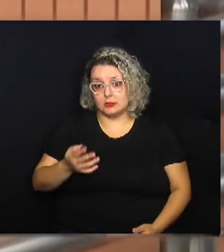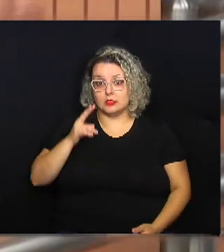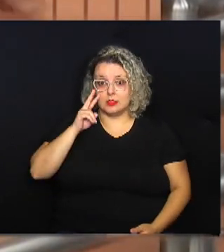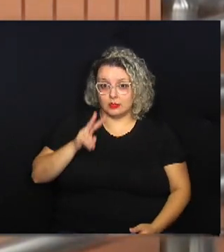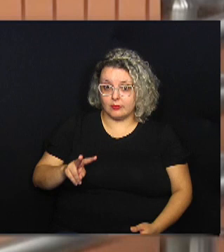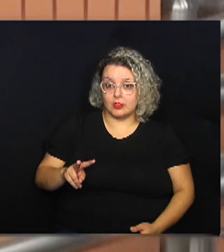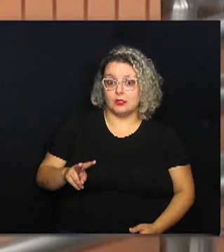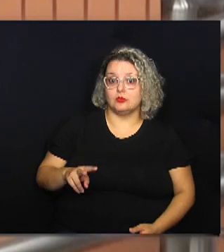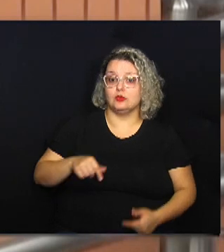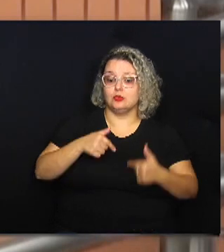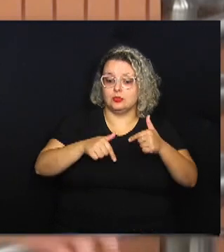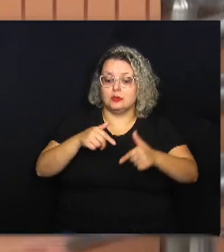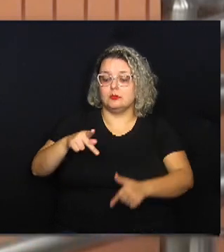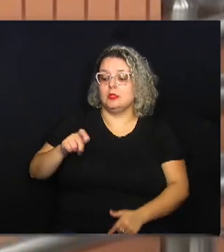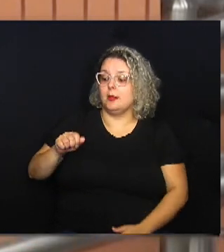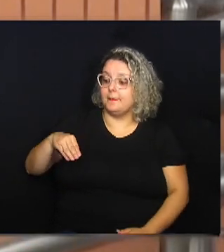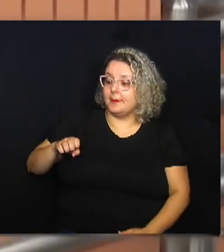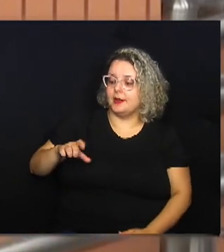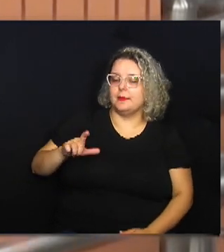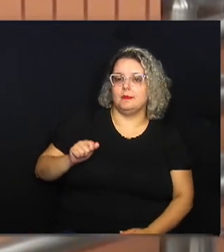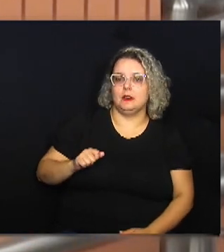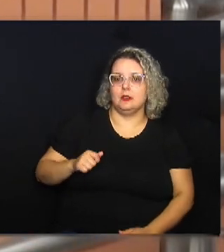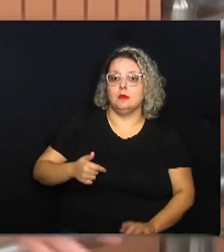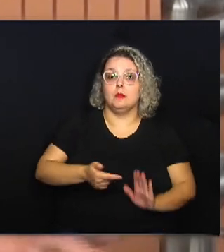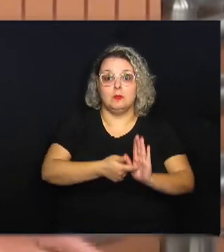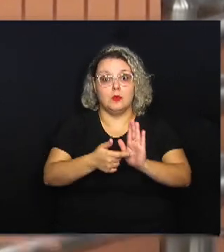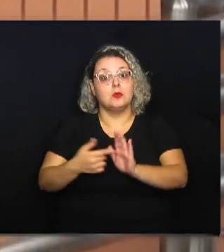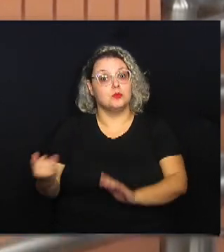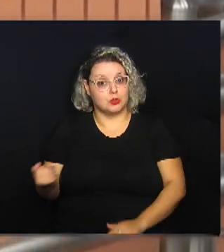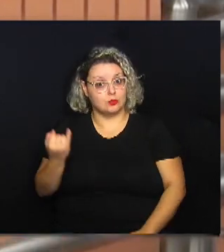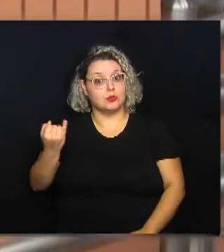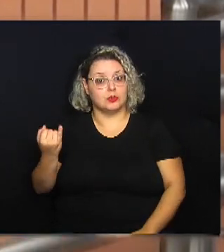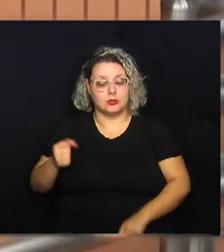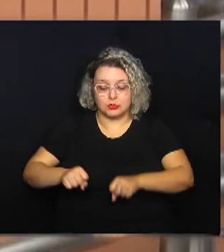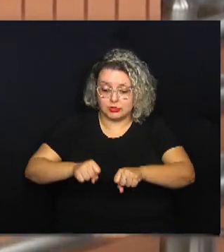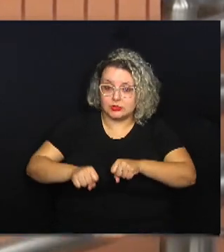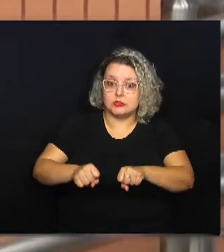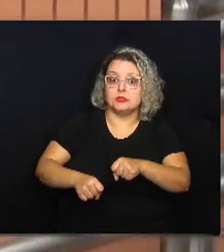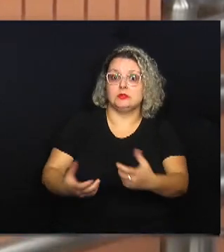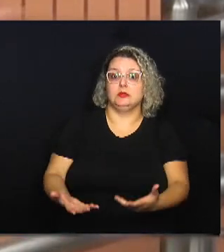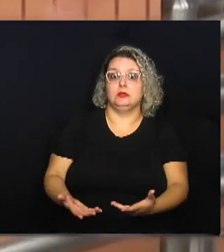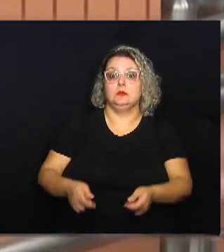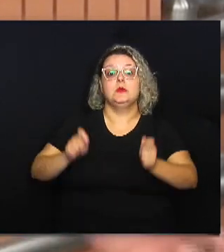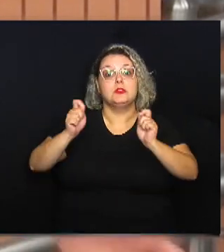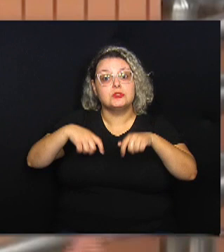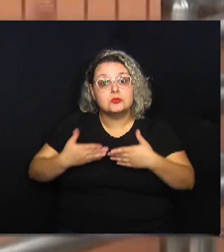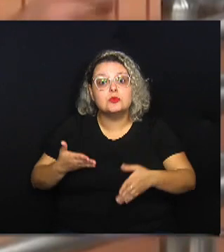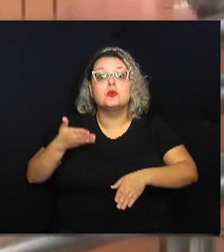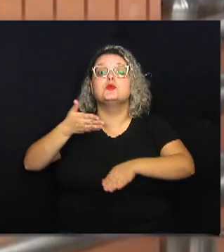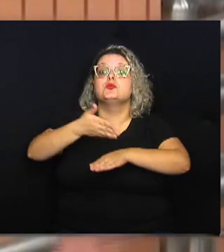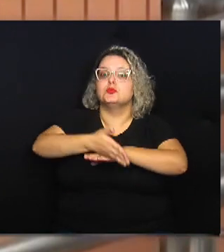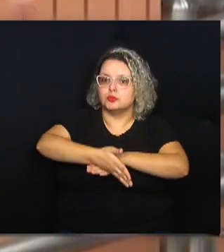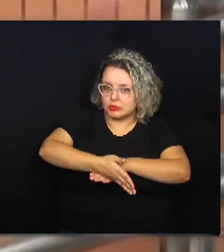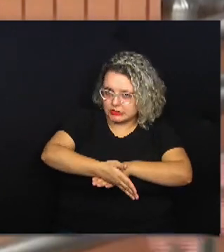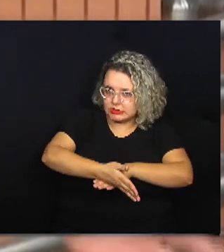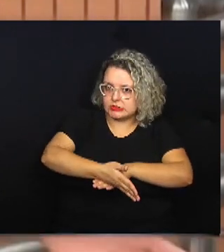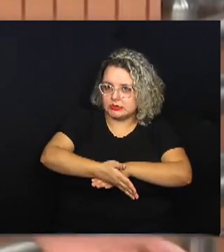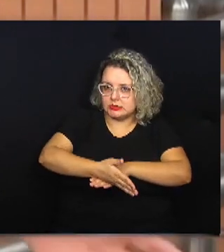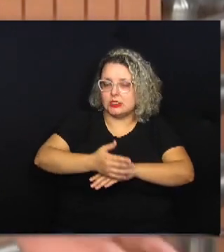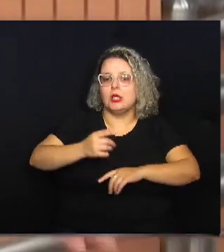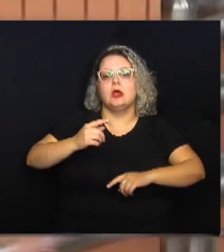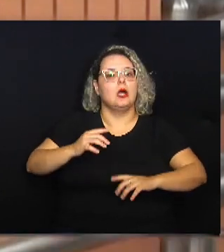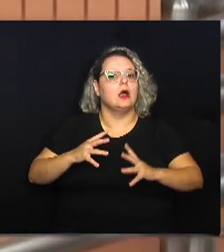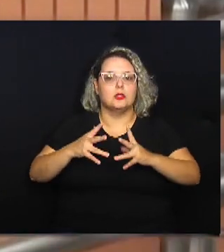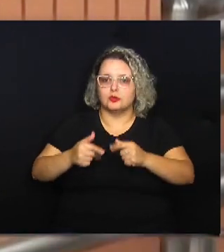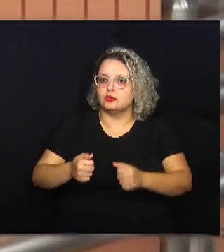Pâmela finaliza Com Muito Louvor a importância da bicicleta para se possibilitar o acesso aos equipamentos